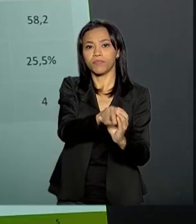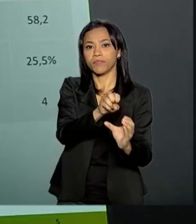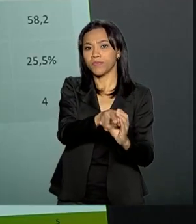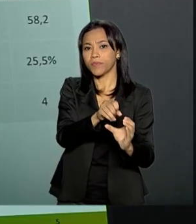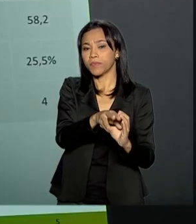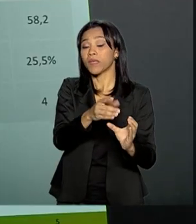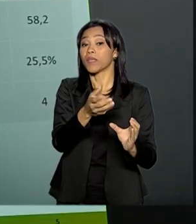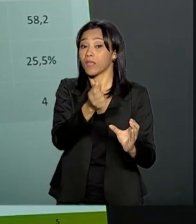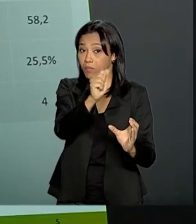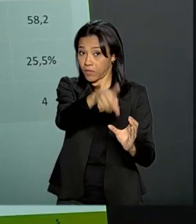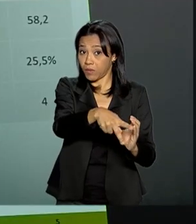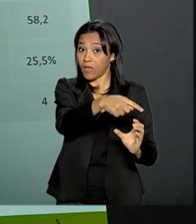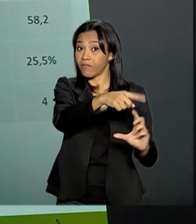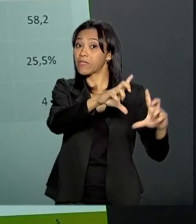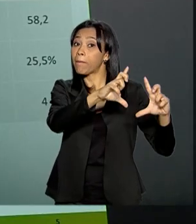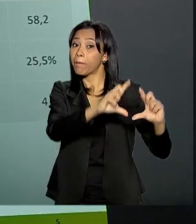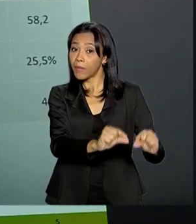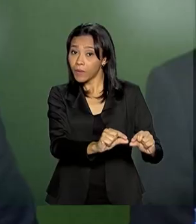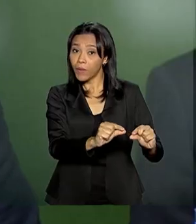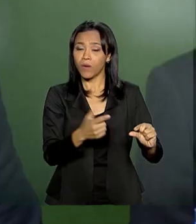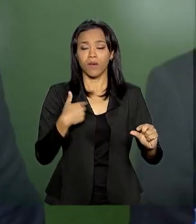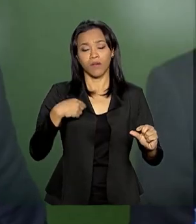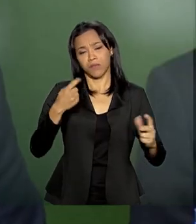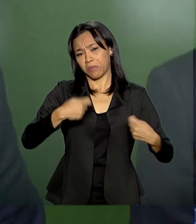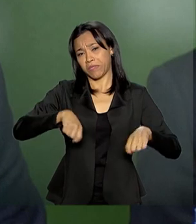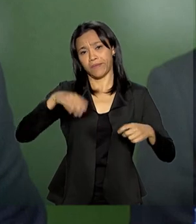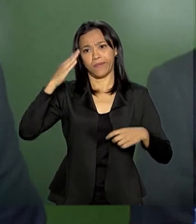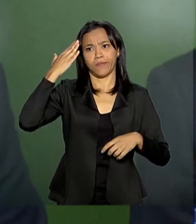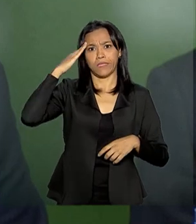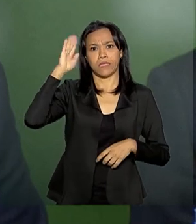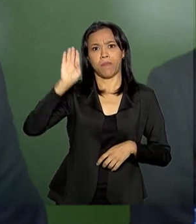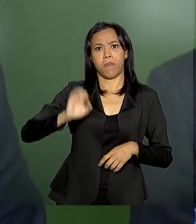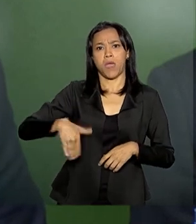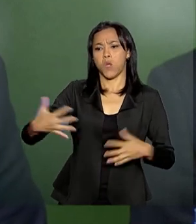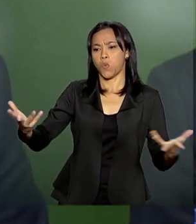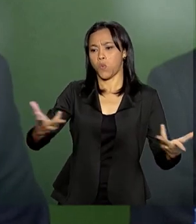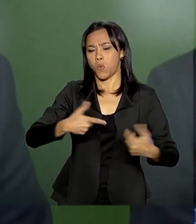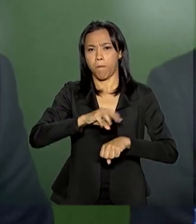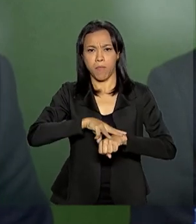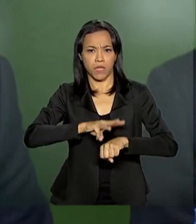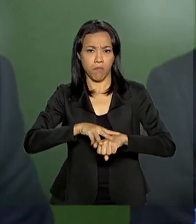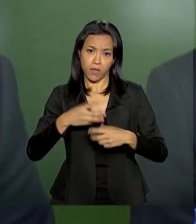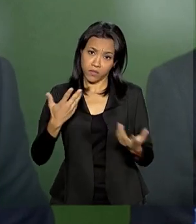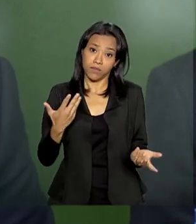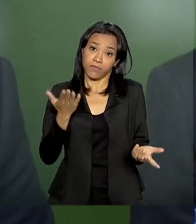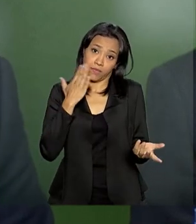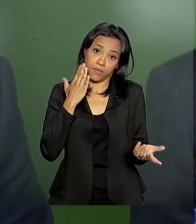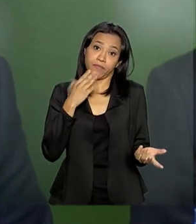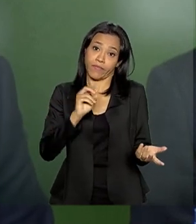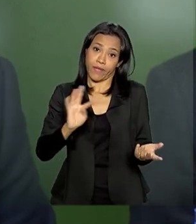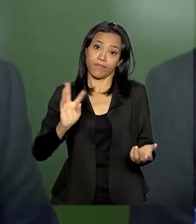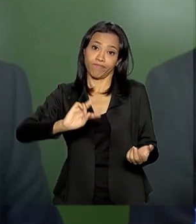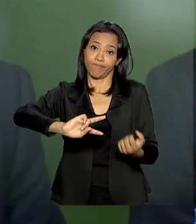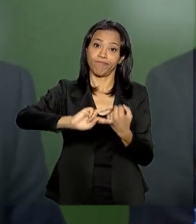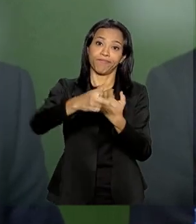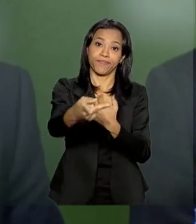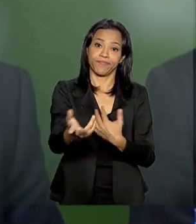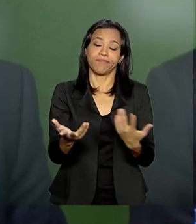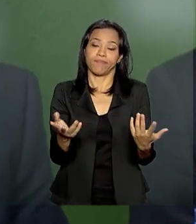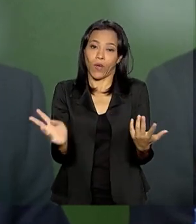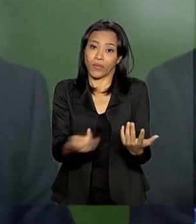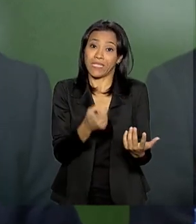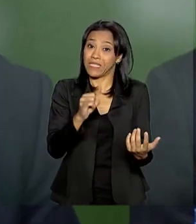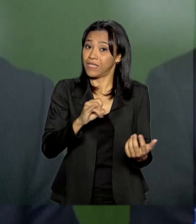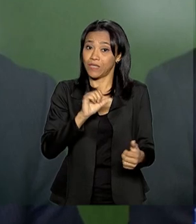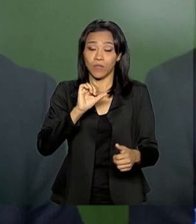hoje. Então, não precisa entender muito de matemática nem de demografia para ver que se a gente não fizer uma mudança nas regras,